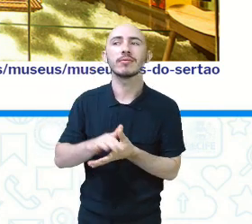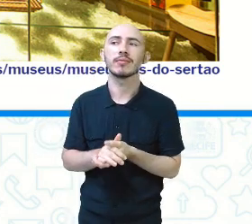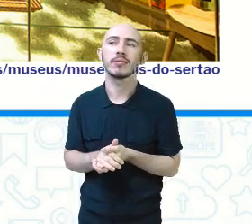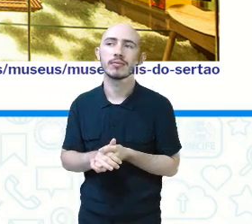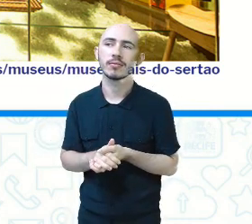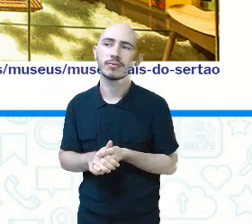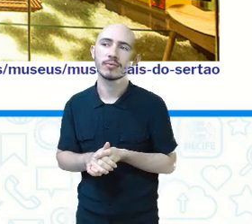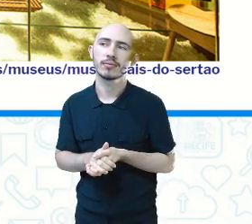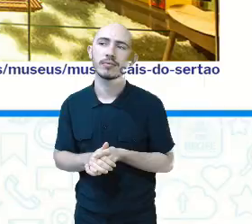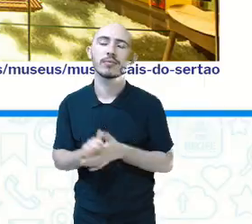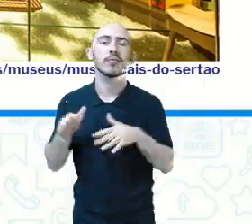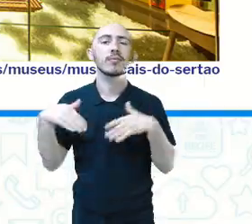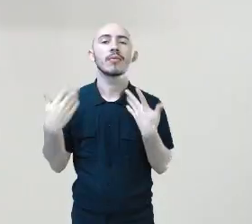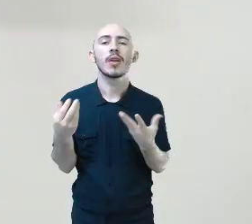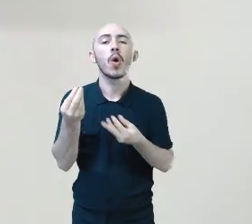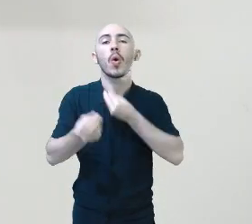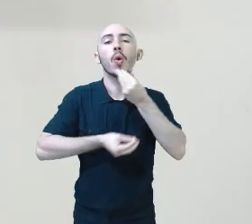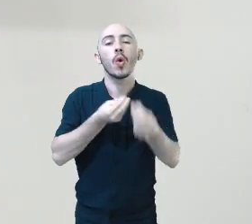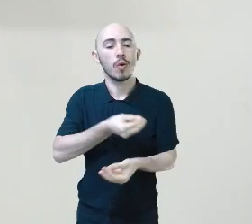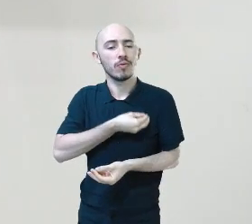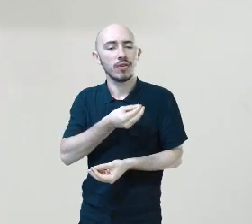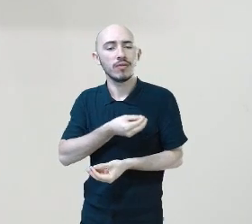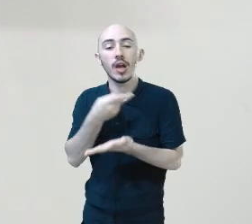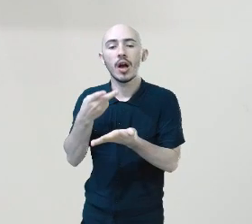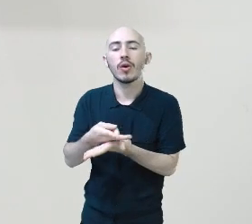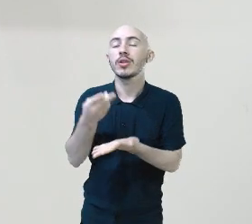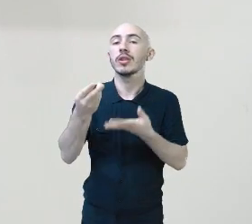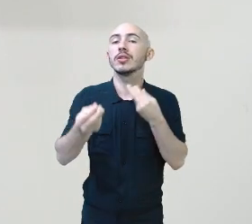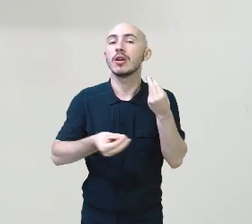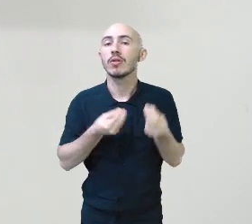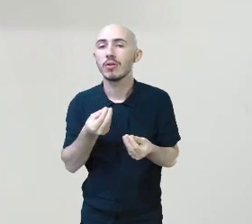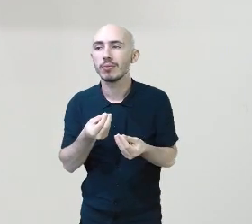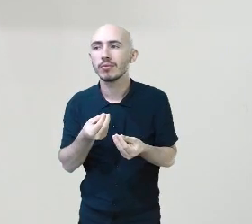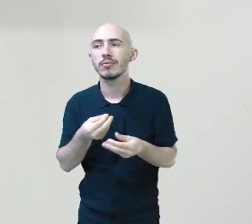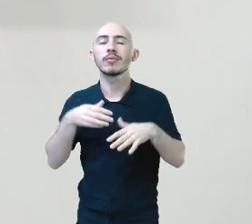como viviam, o que acontecia, tudo isso está na